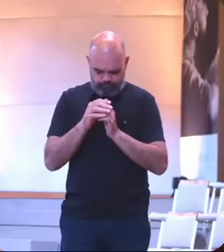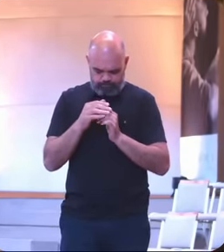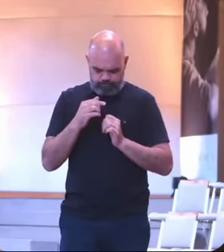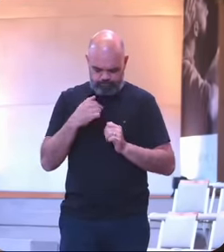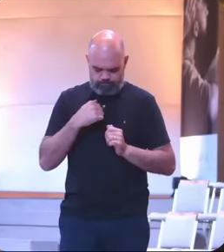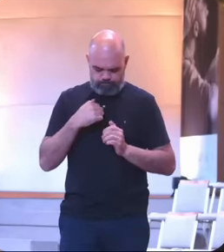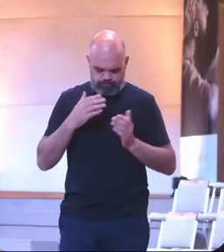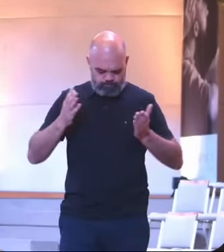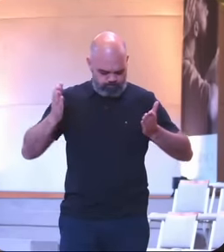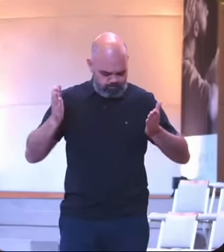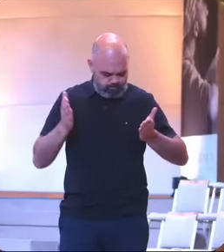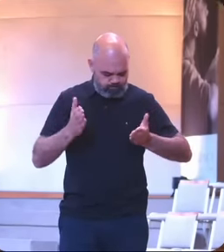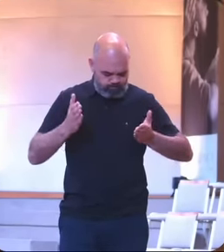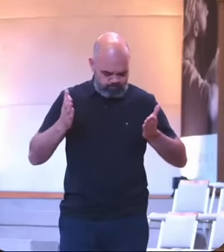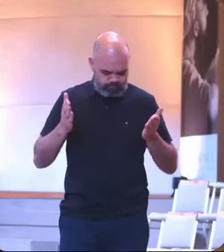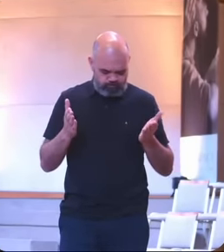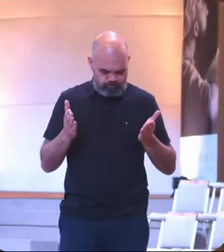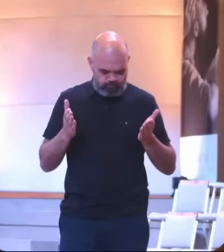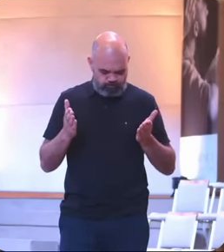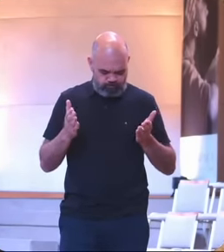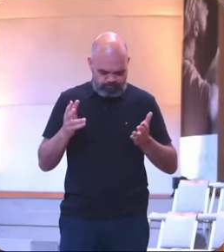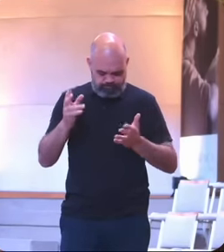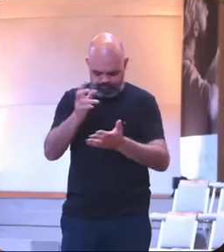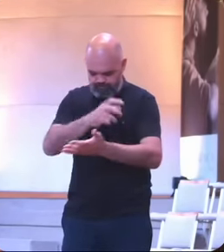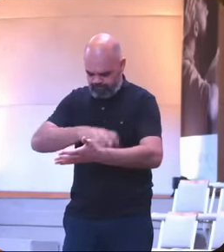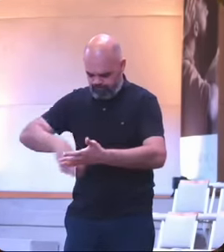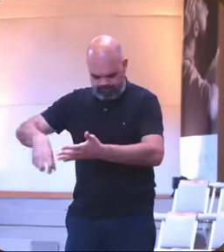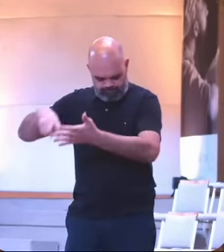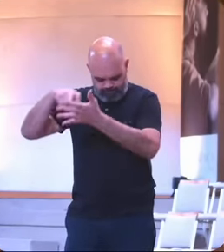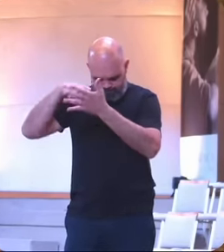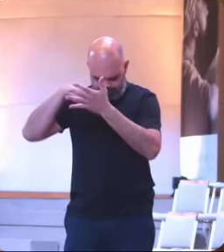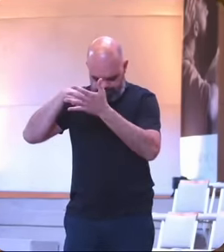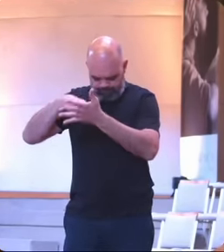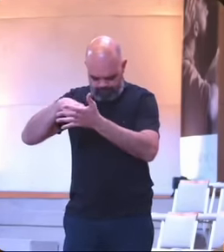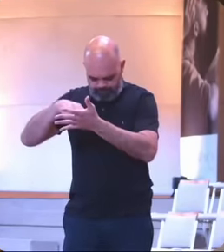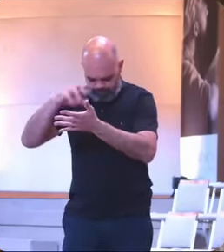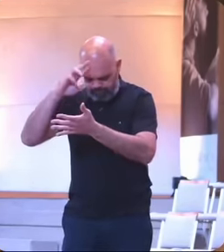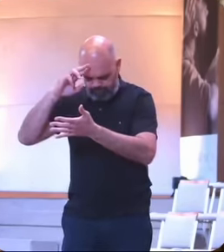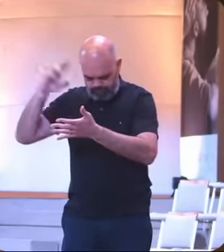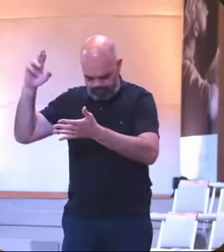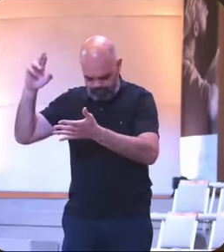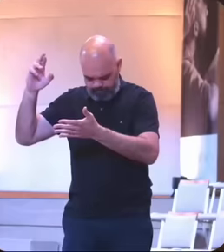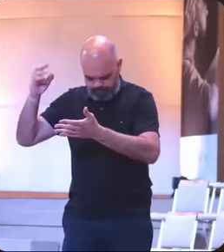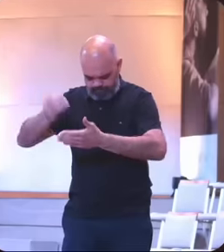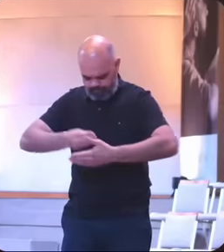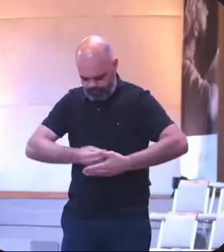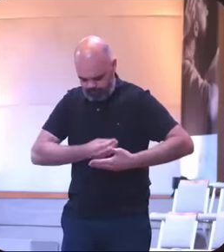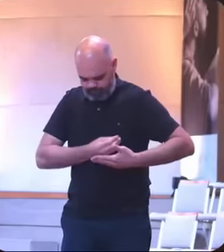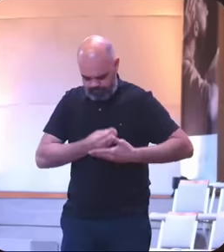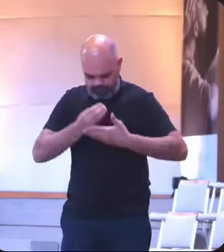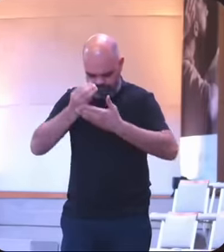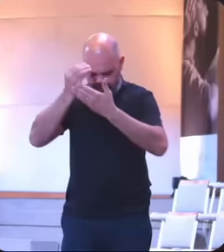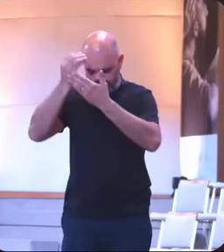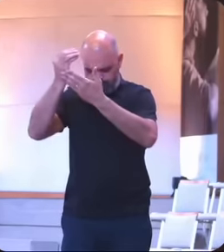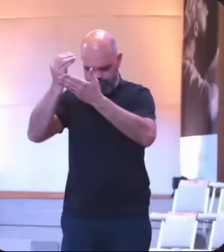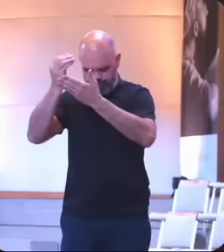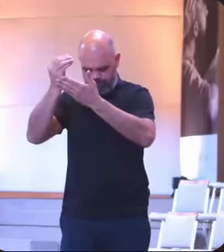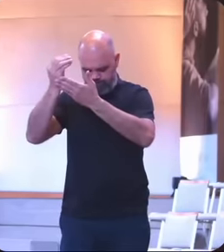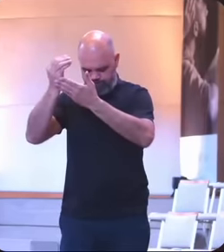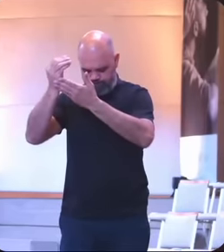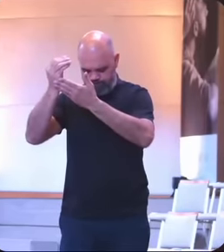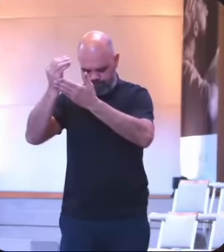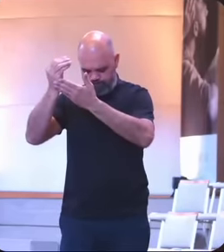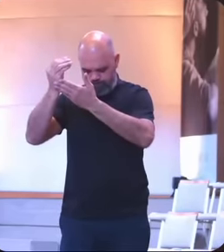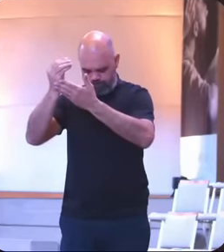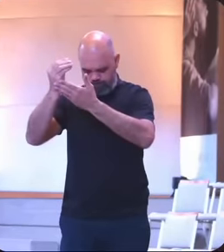eu hoje me rendo a Ti e me entrego ao Senhor, para